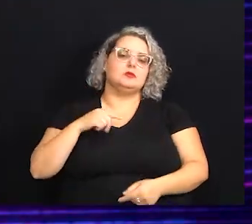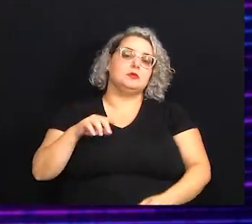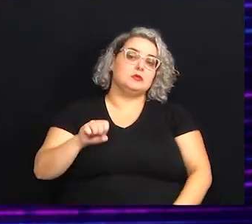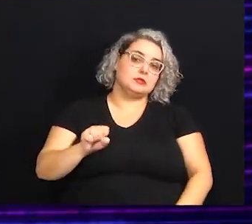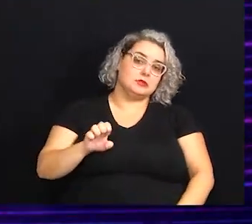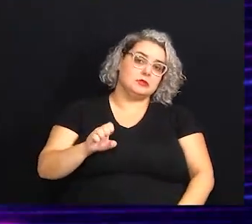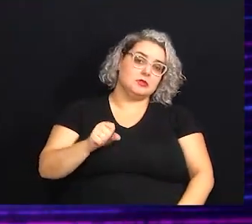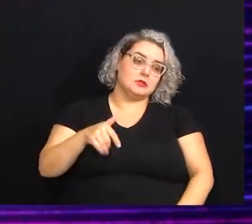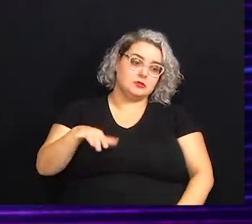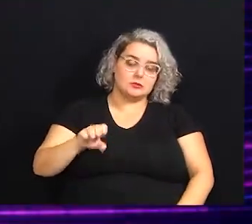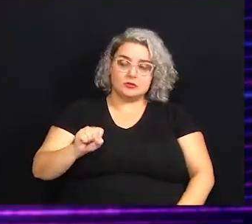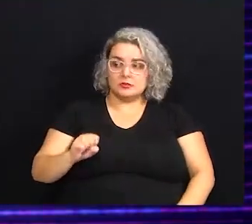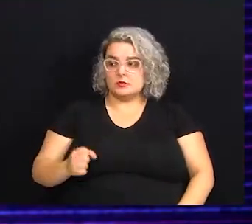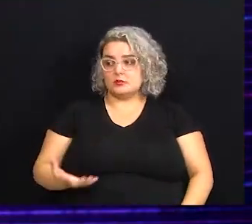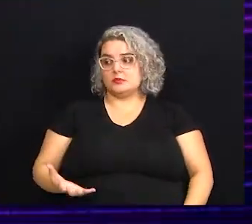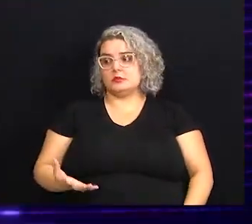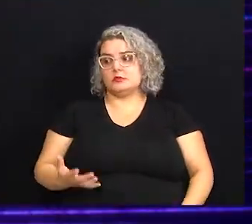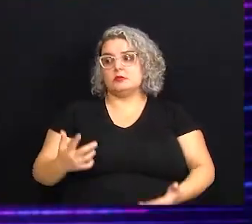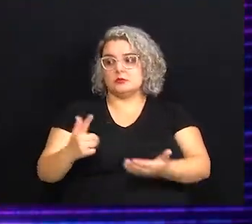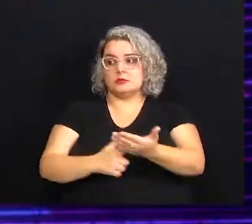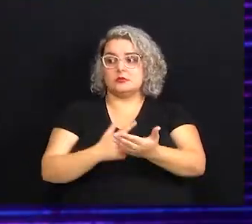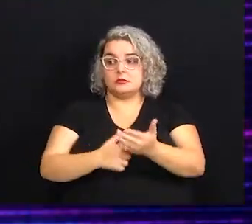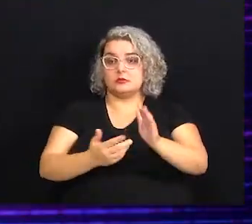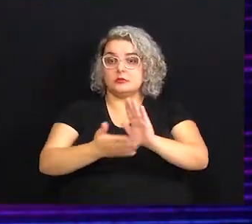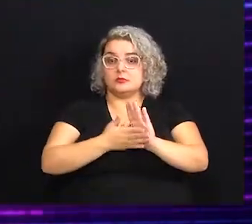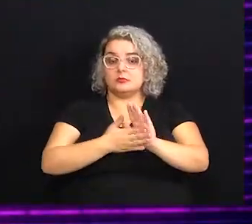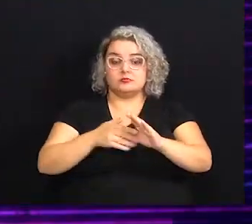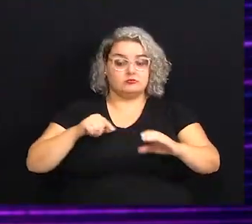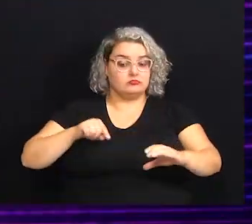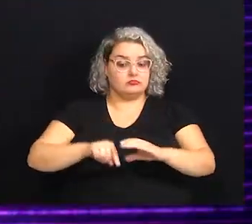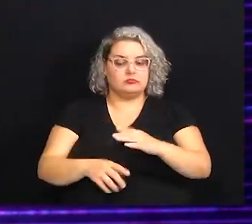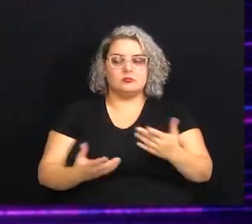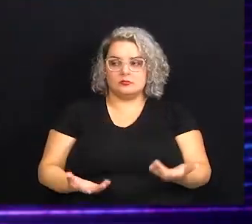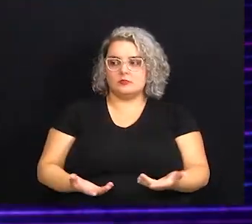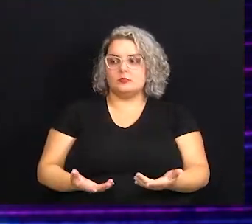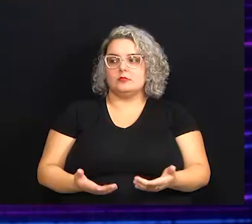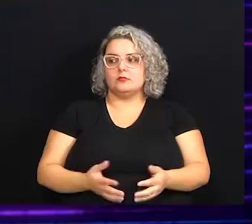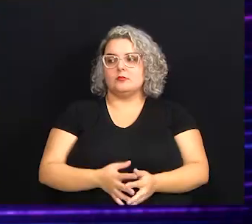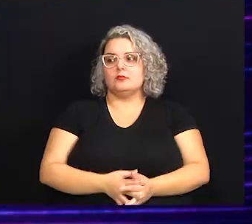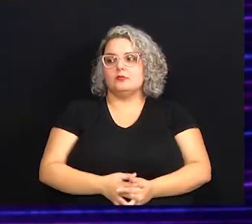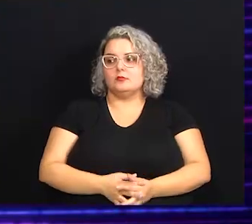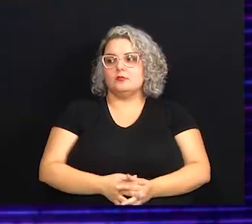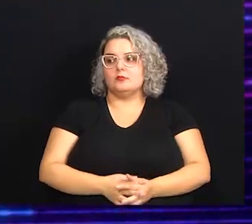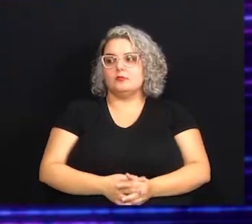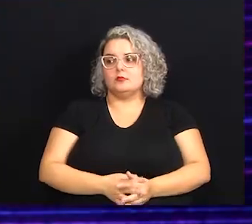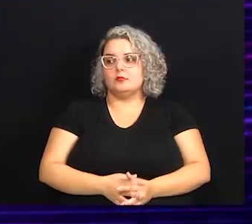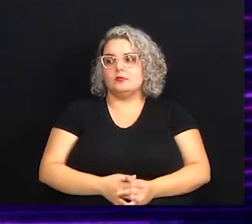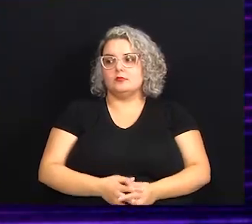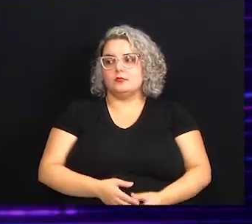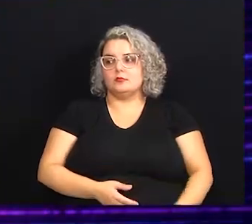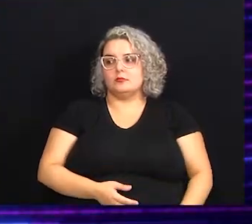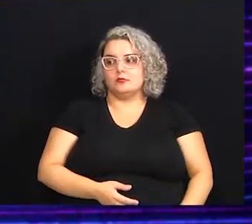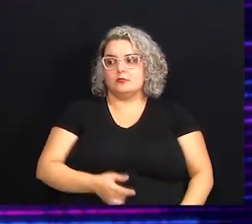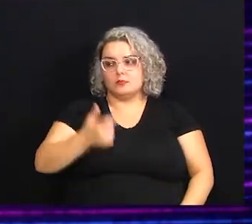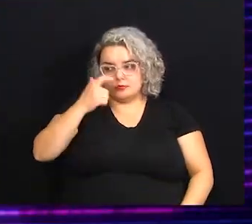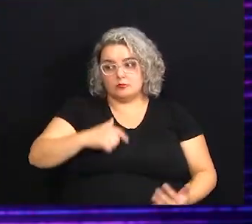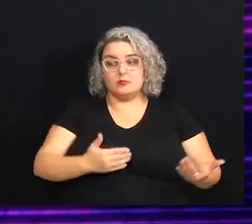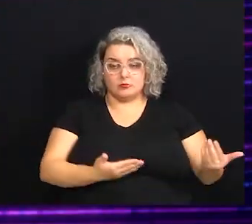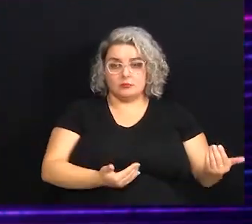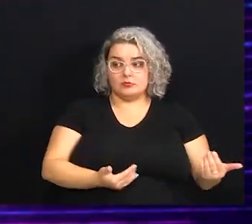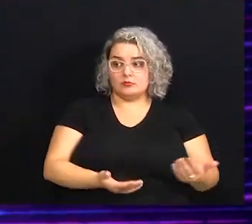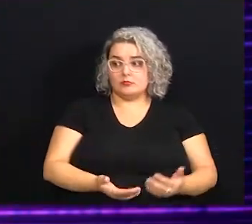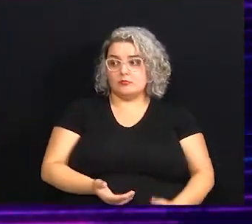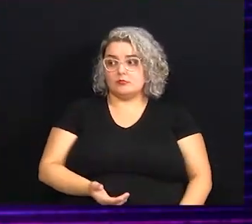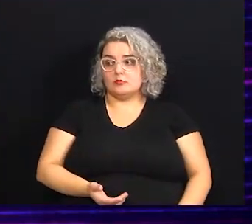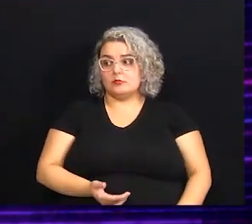sessões, e lentamente ele foi ficando um livro com um propósito imenso. Certo, sendo um jovem, uma pessoa muito jovem,